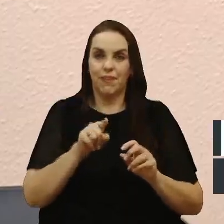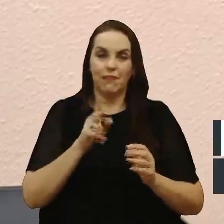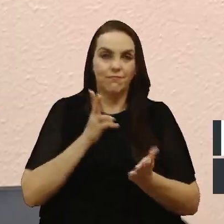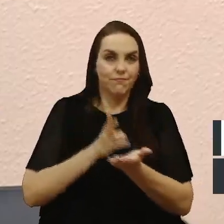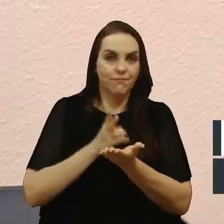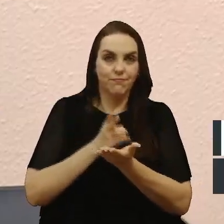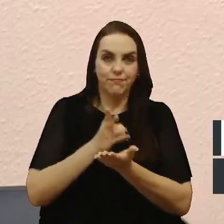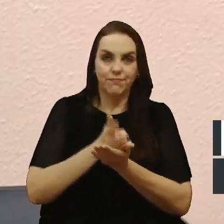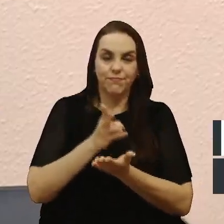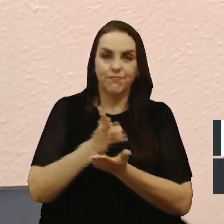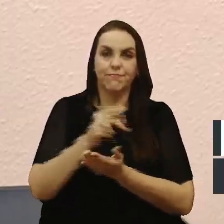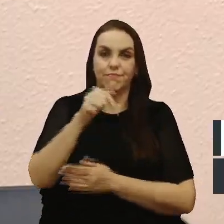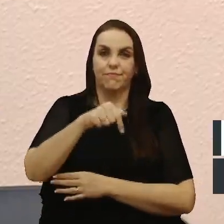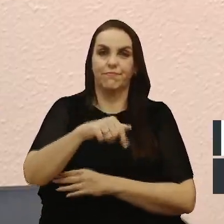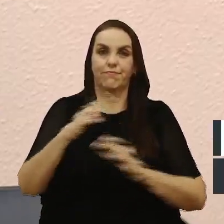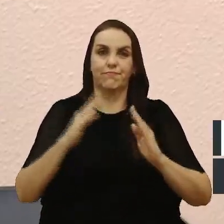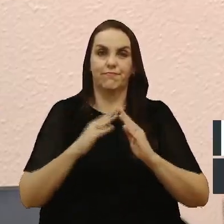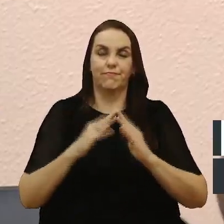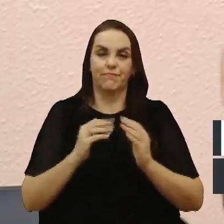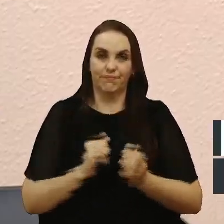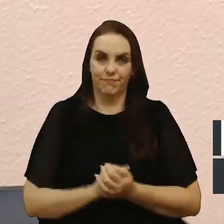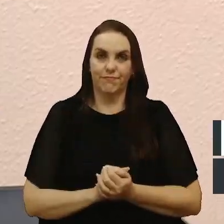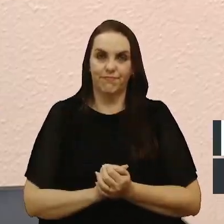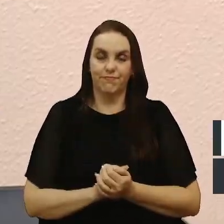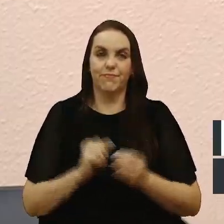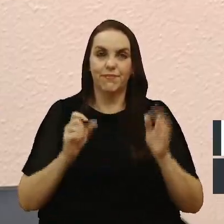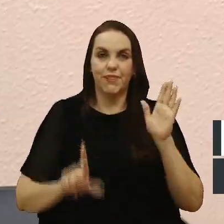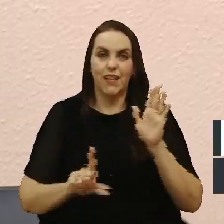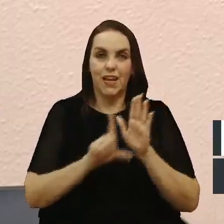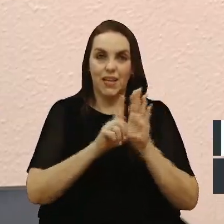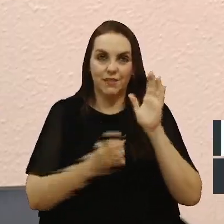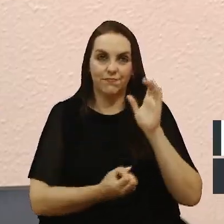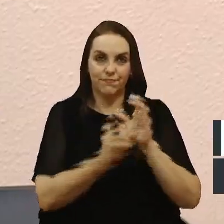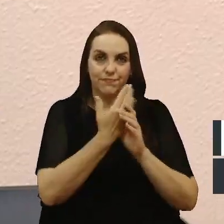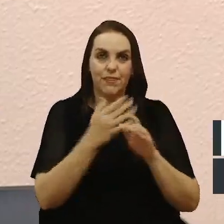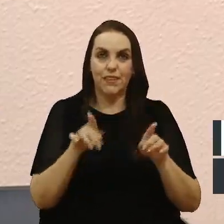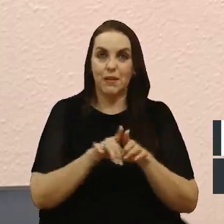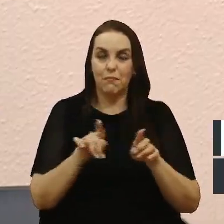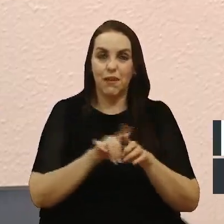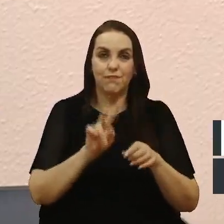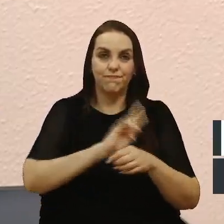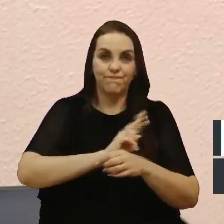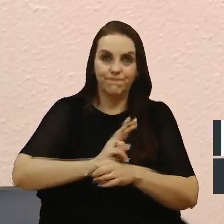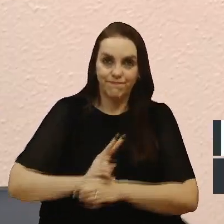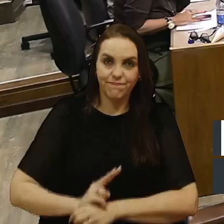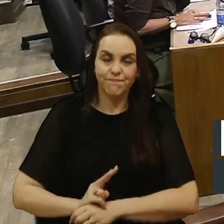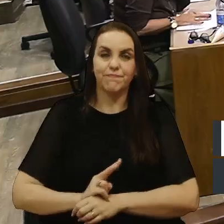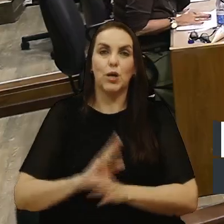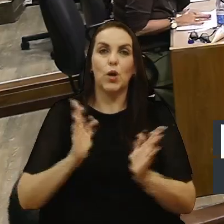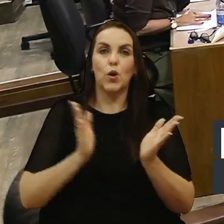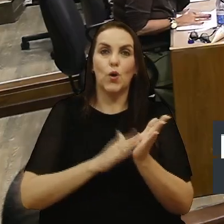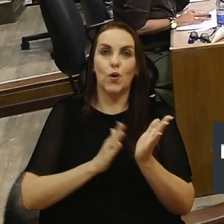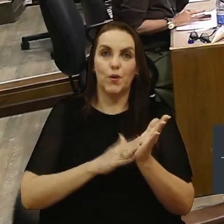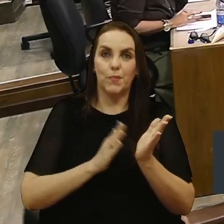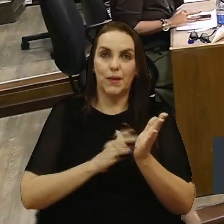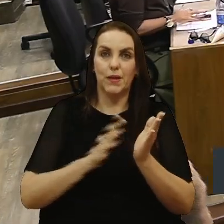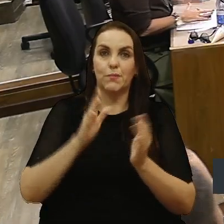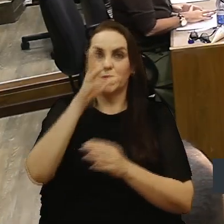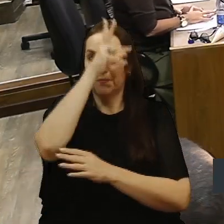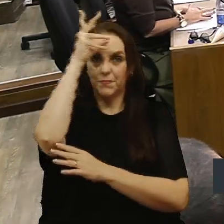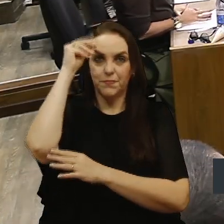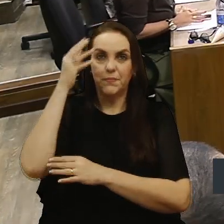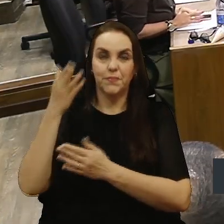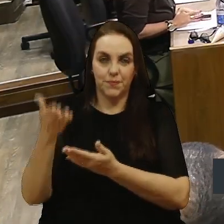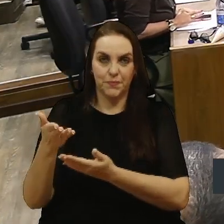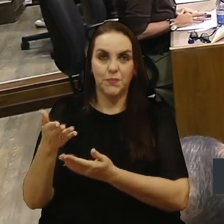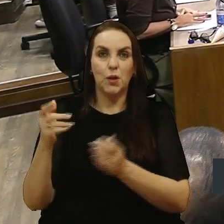constante aqui nessa casa no sentido de legislar e fiscalizar e que cobremos do Poder Executivo para